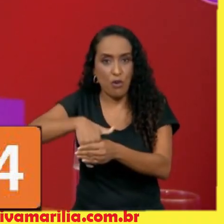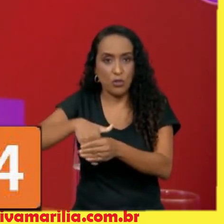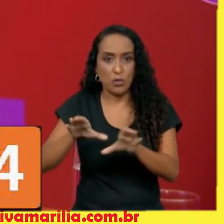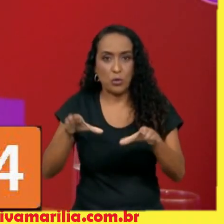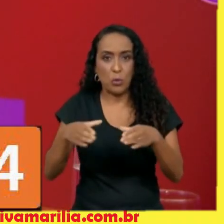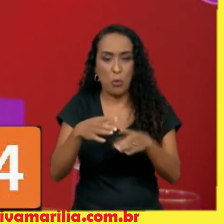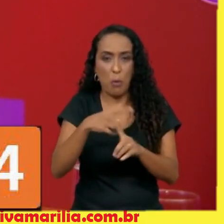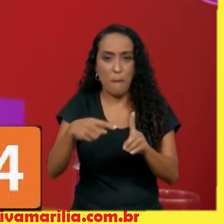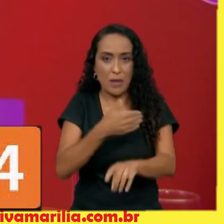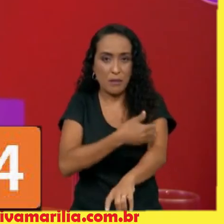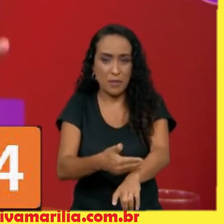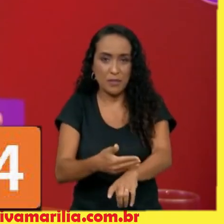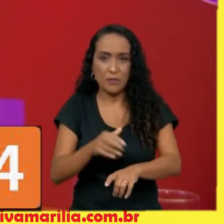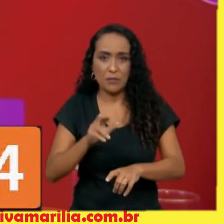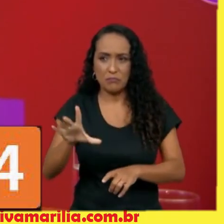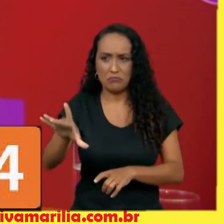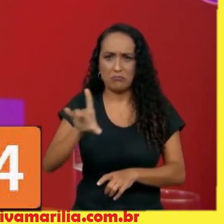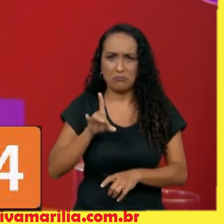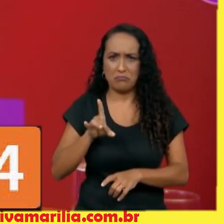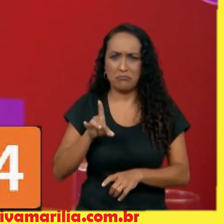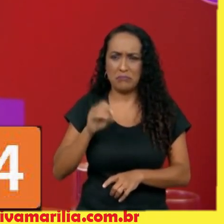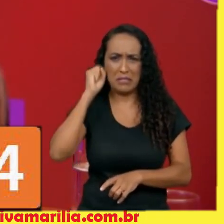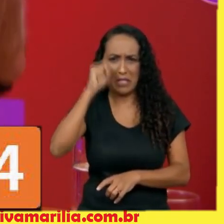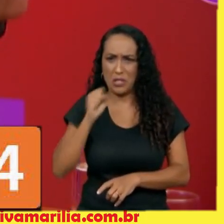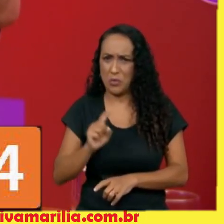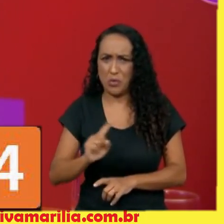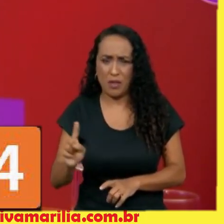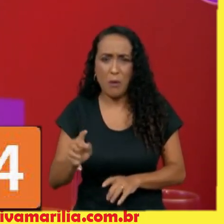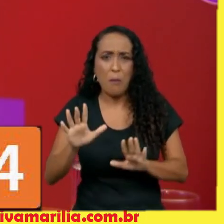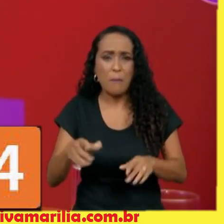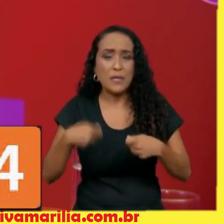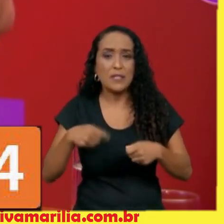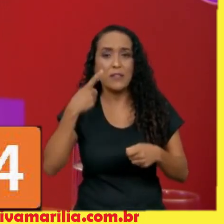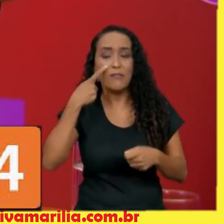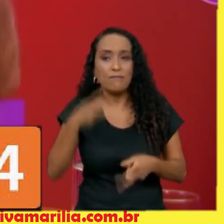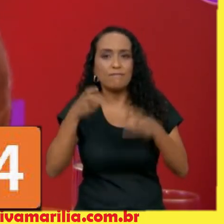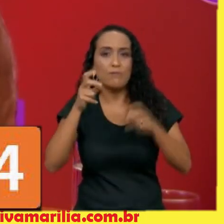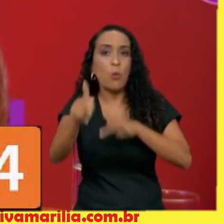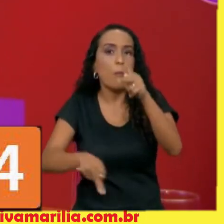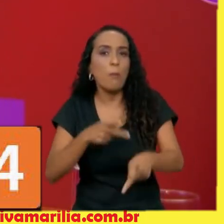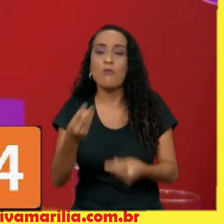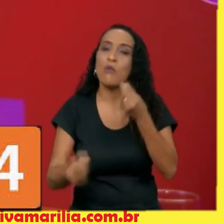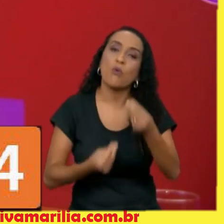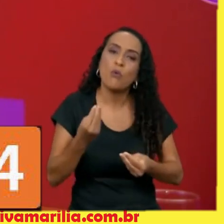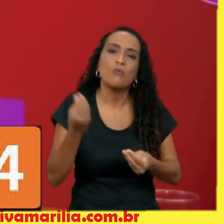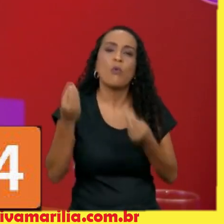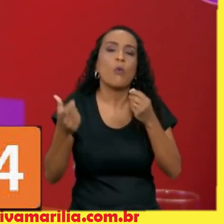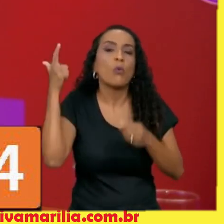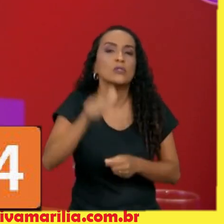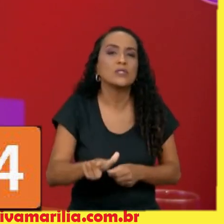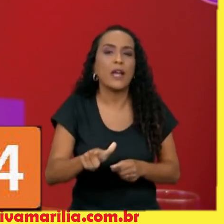média branca, etc., não elege nem senador hoje em dia. Perfeito. Então você tem que ver o povo, né? Quer dizer, como é que você consegue